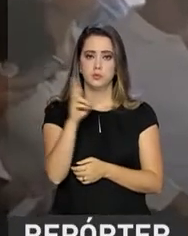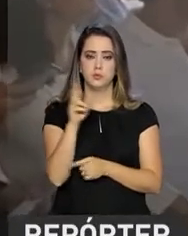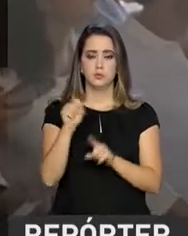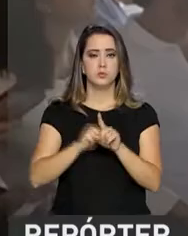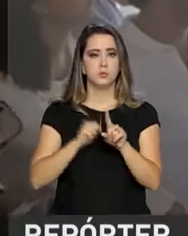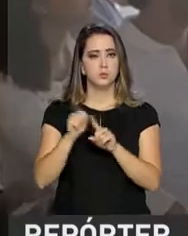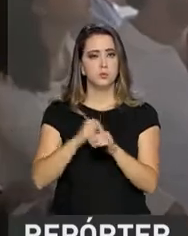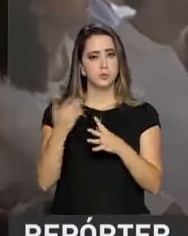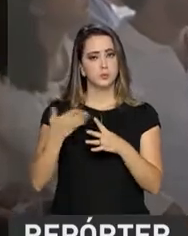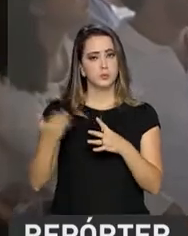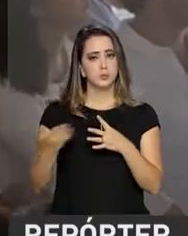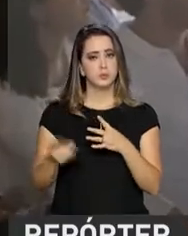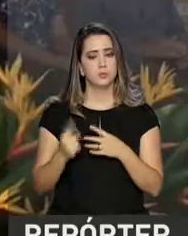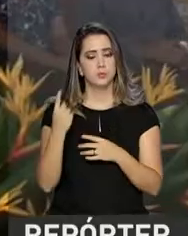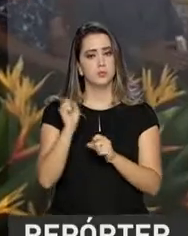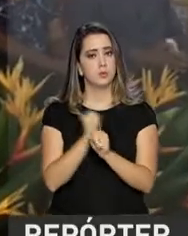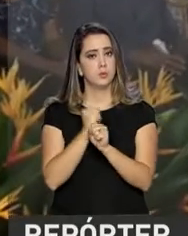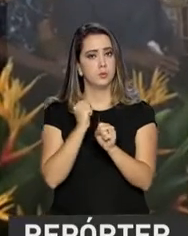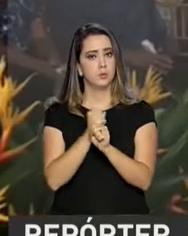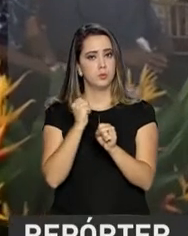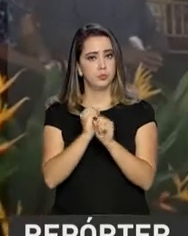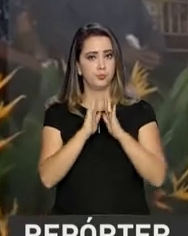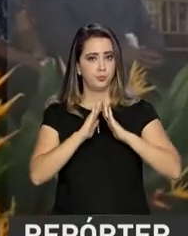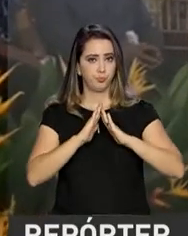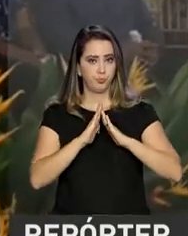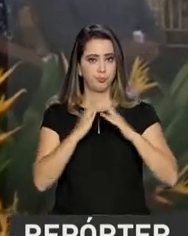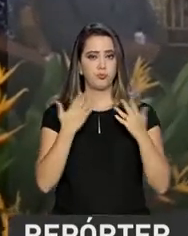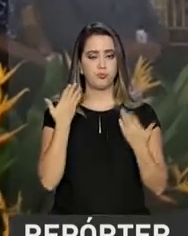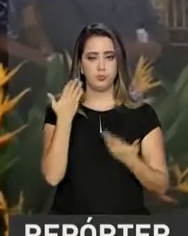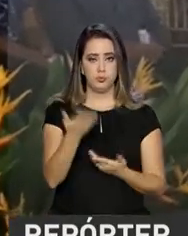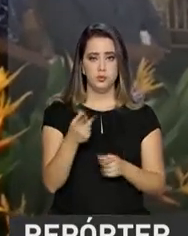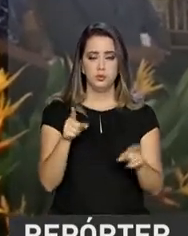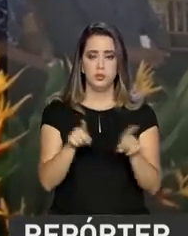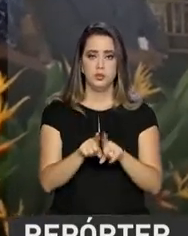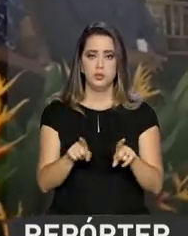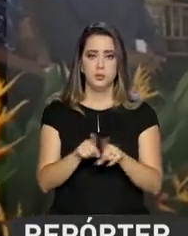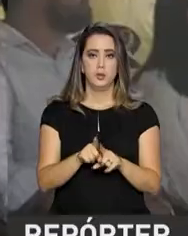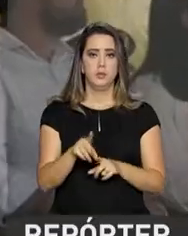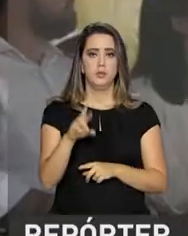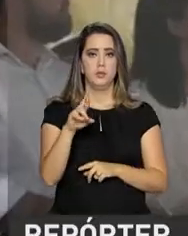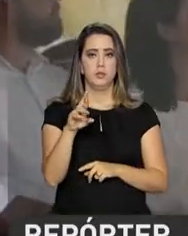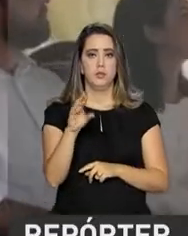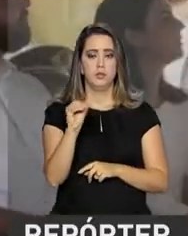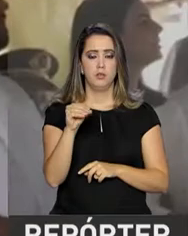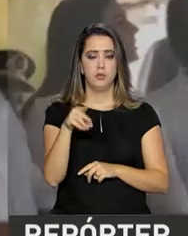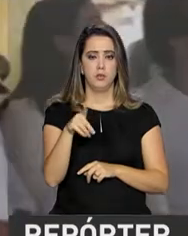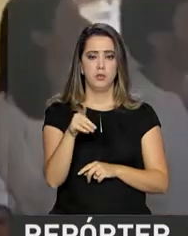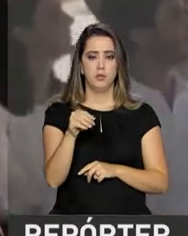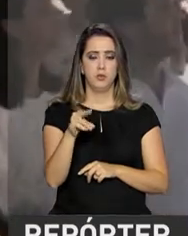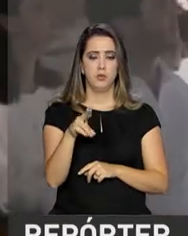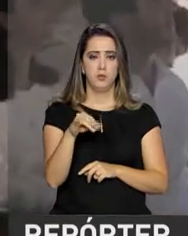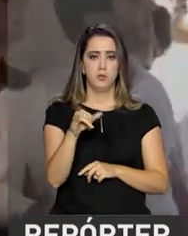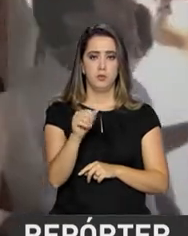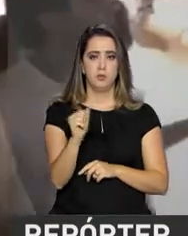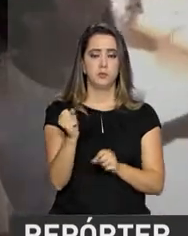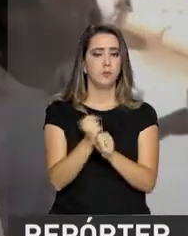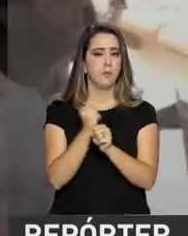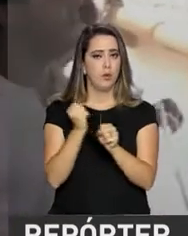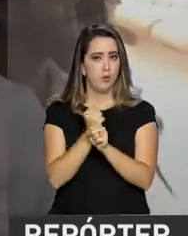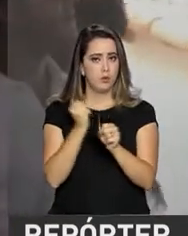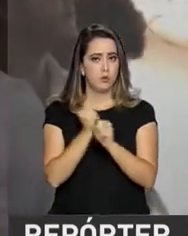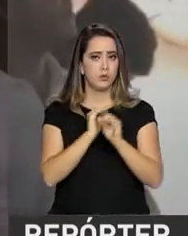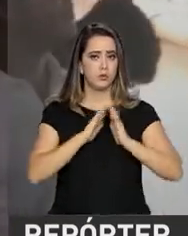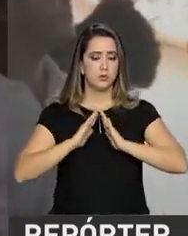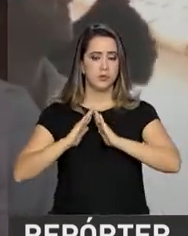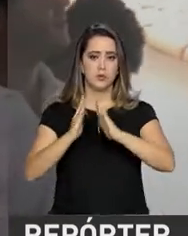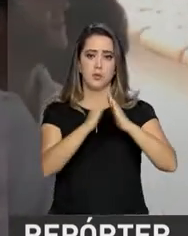para ter uma casa o ministro informou também que o estado de rondônia será contemplado com a construção de moradias pelo programa